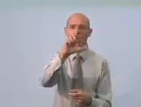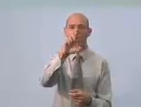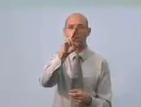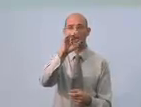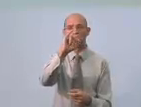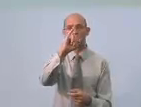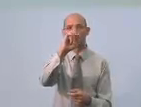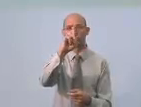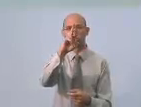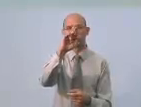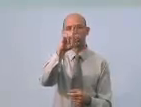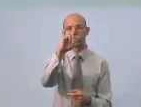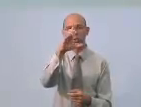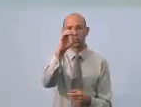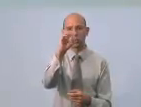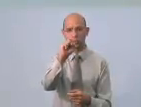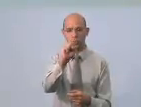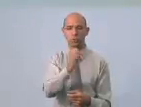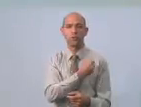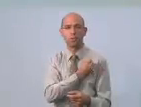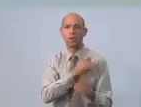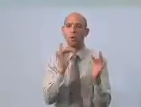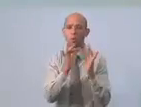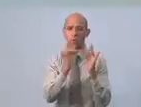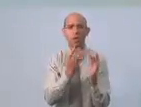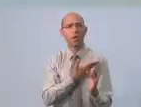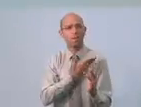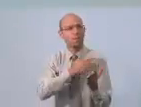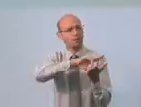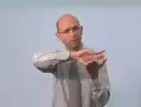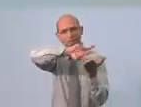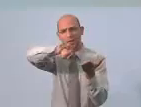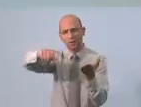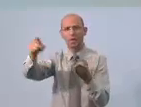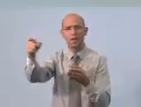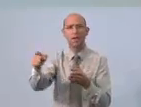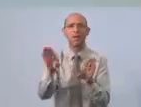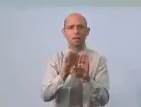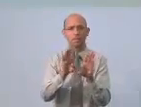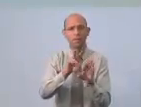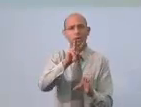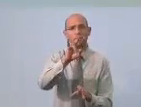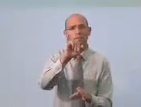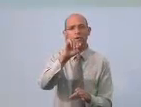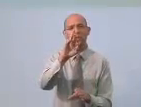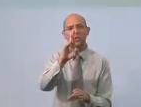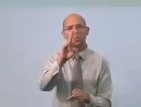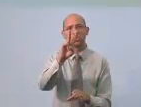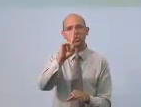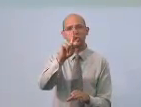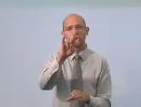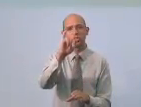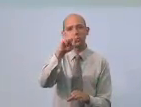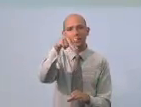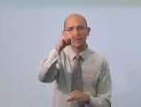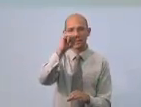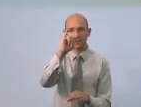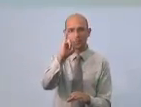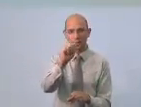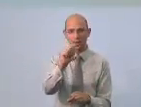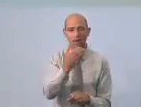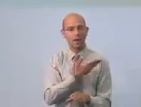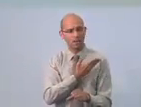a Marta, eu já tinha um contato bastante profundo com a Virgínia Ranalli, quando